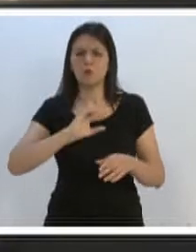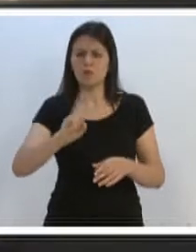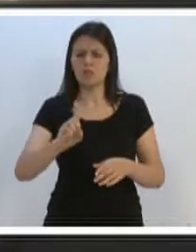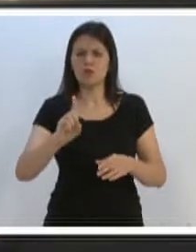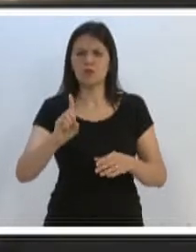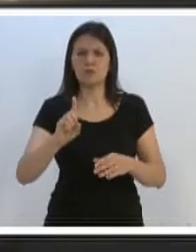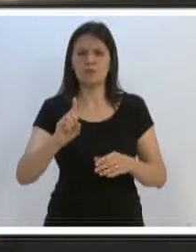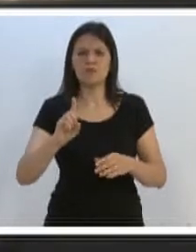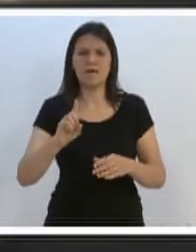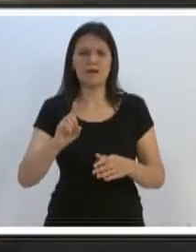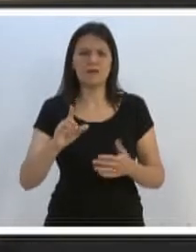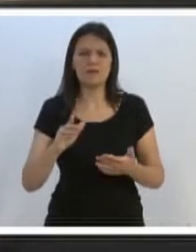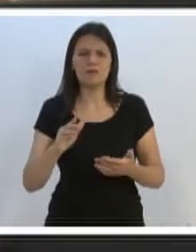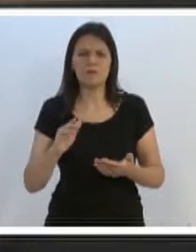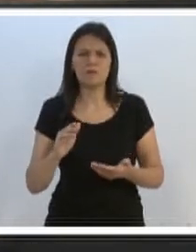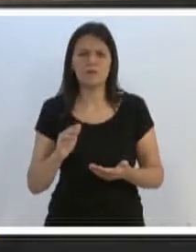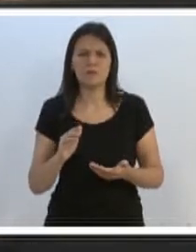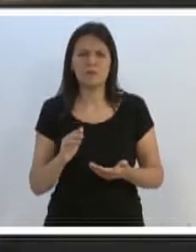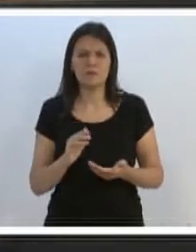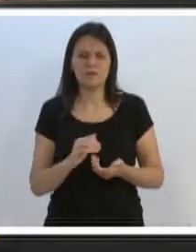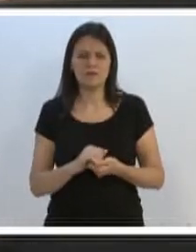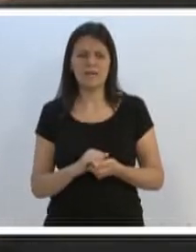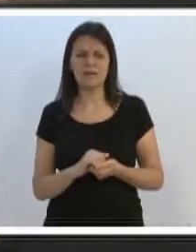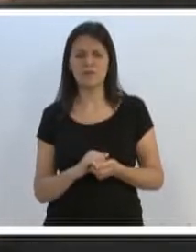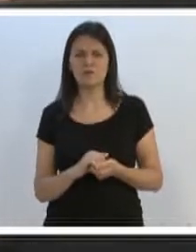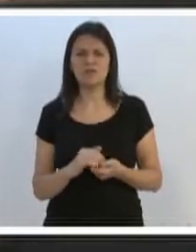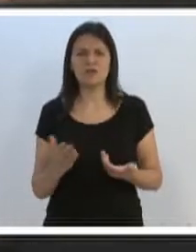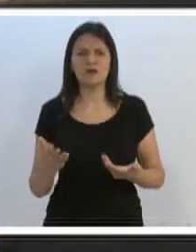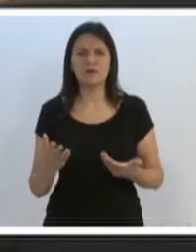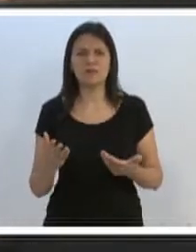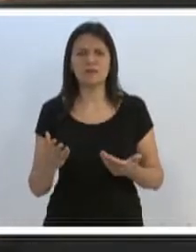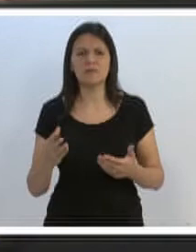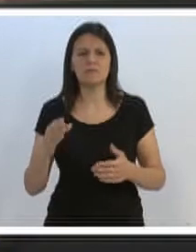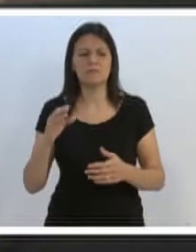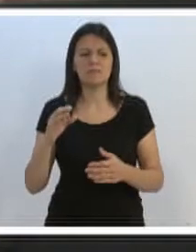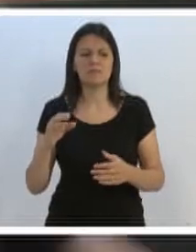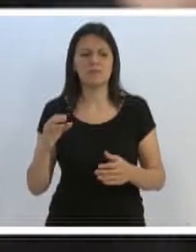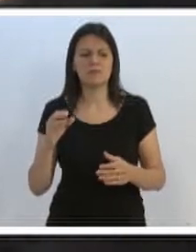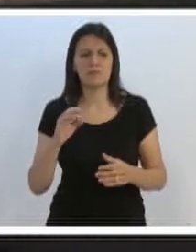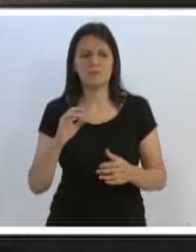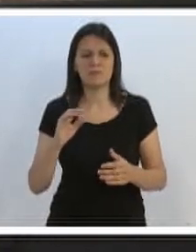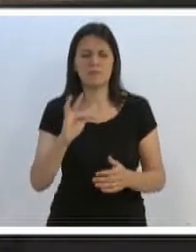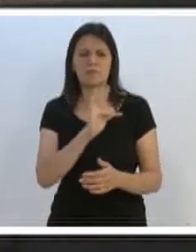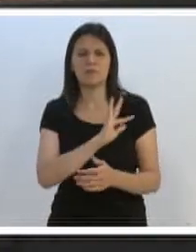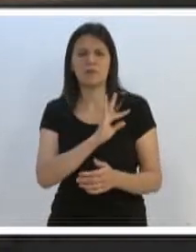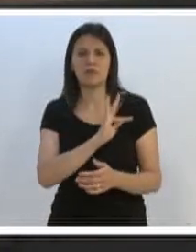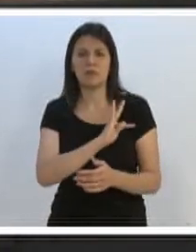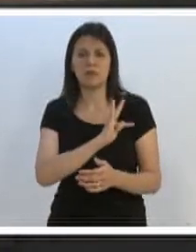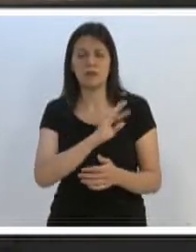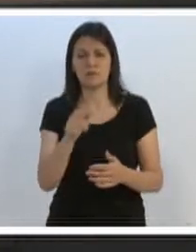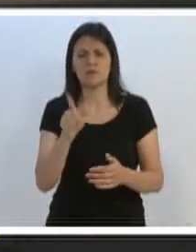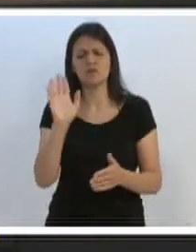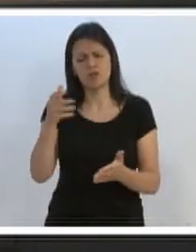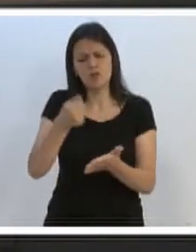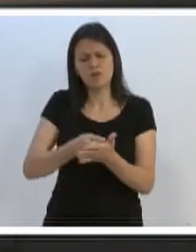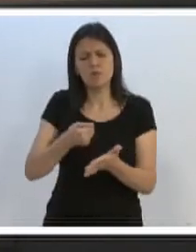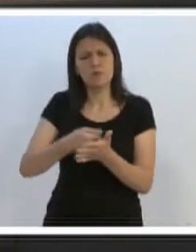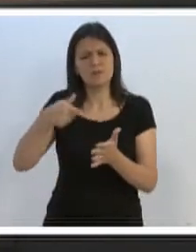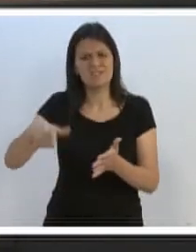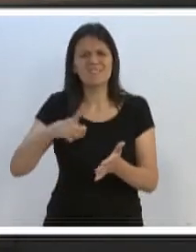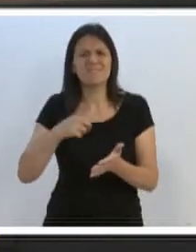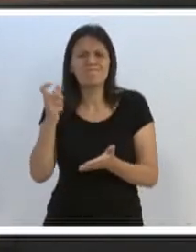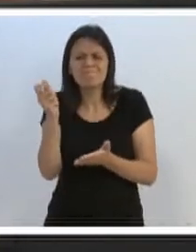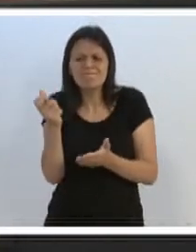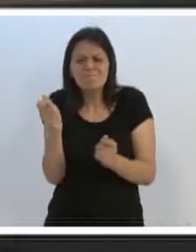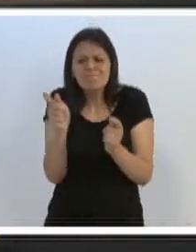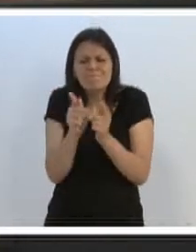que fazem ambos um trabalho fantástico na condução da Fundação de Esportes, que, como nós já cobramos aqui, tem recursos limitados,